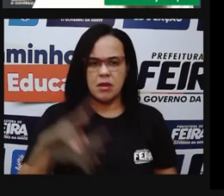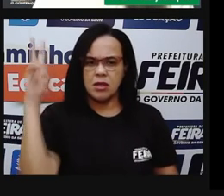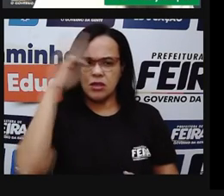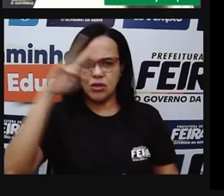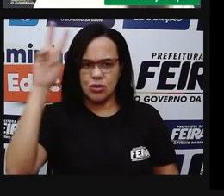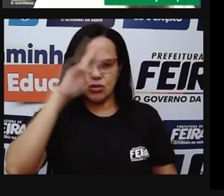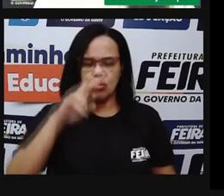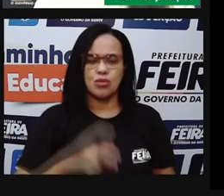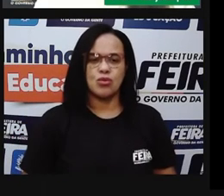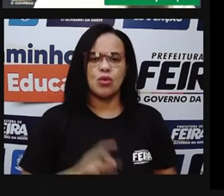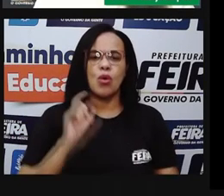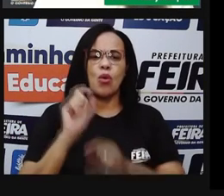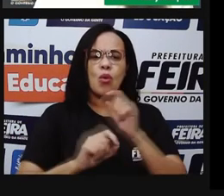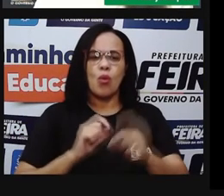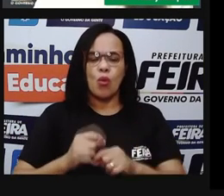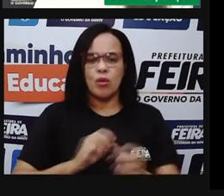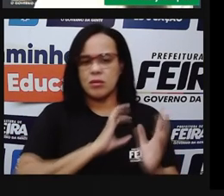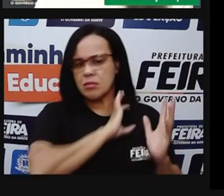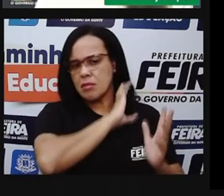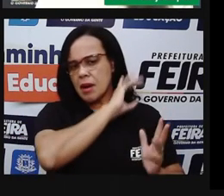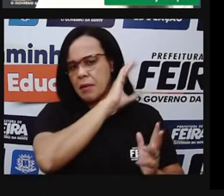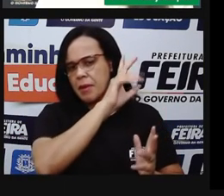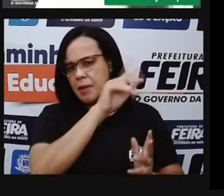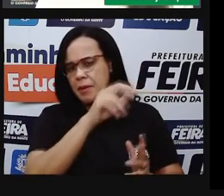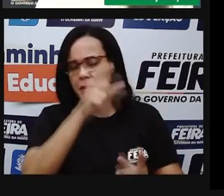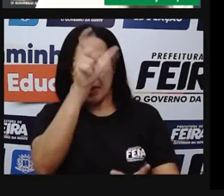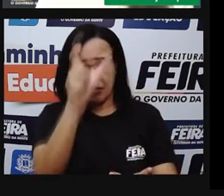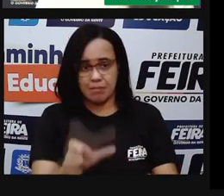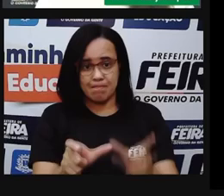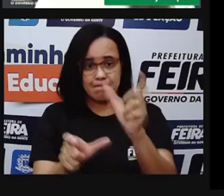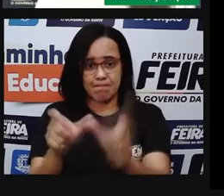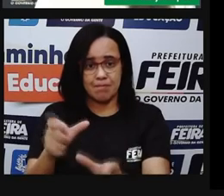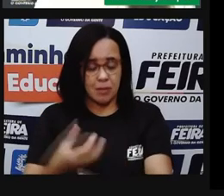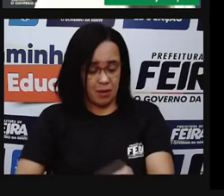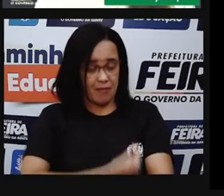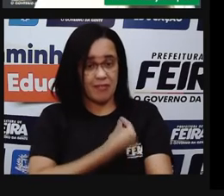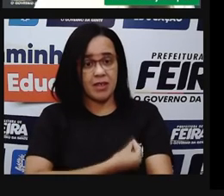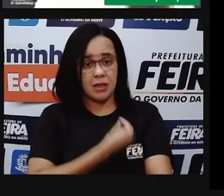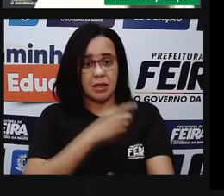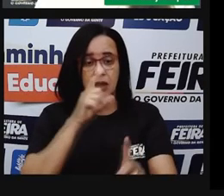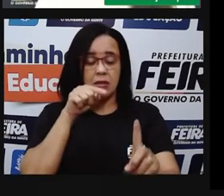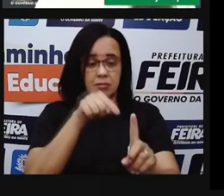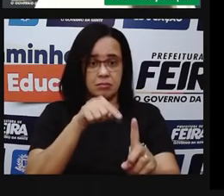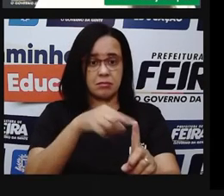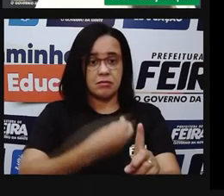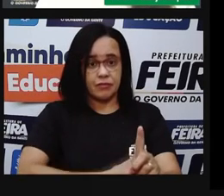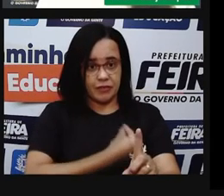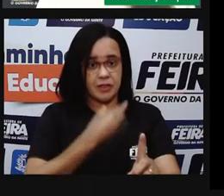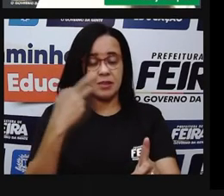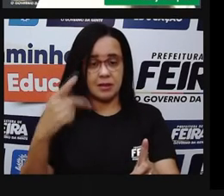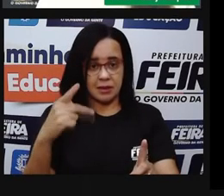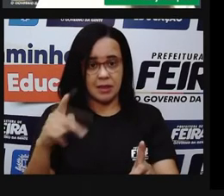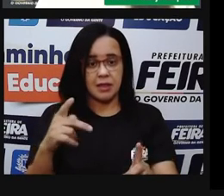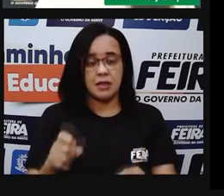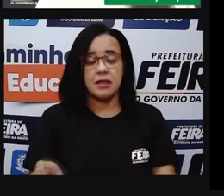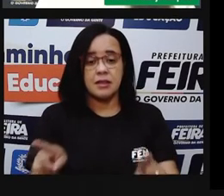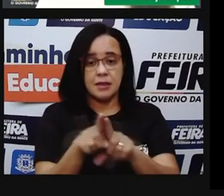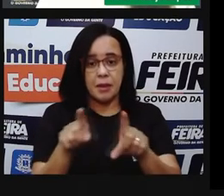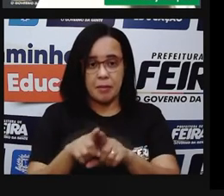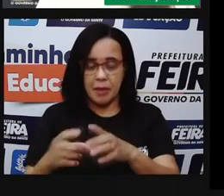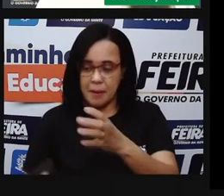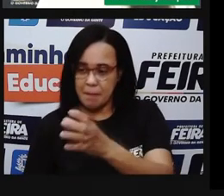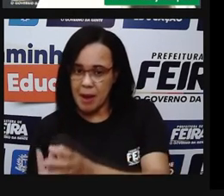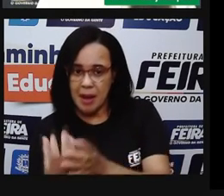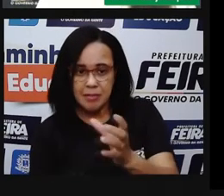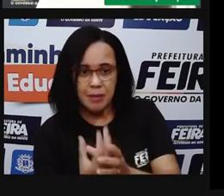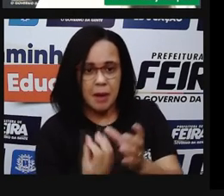autobiografia. Logo nas primeiras aulas, a gente falou sobre a autobiografia. Estudamos a origem da